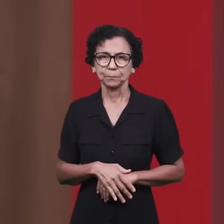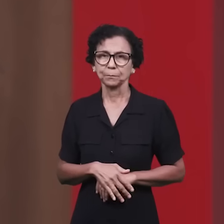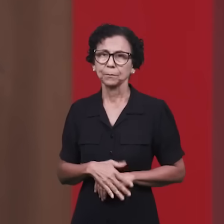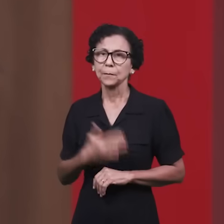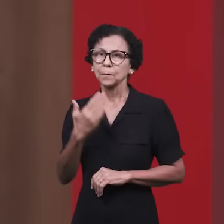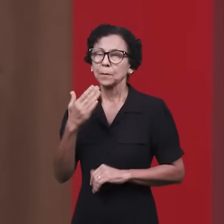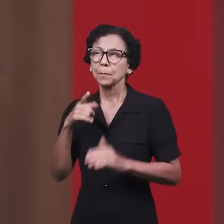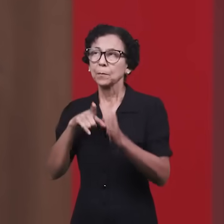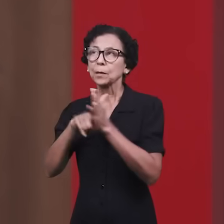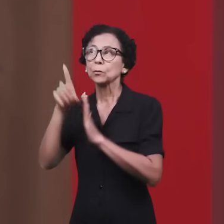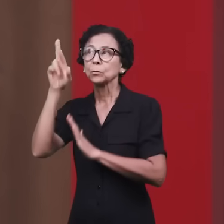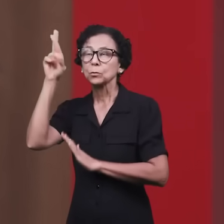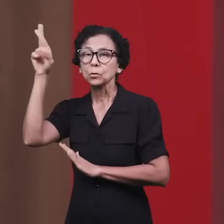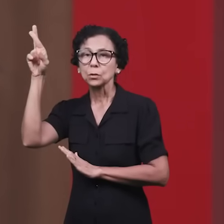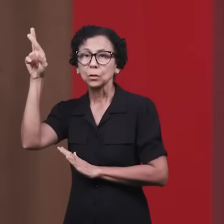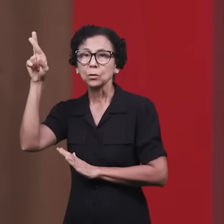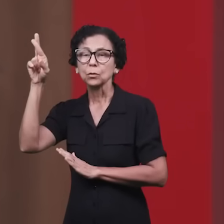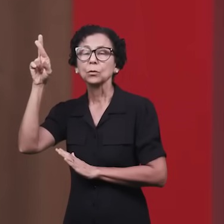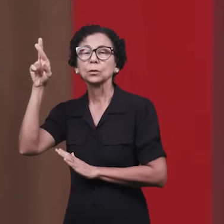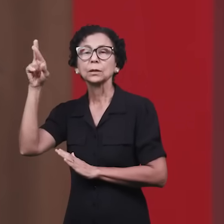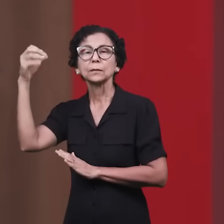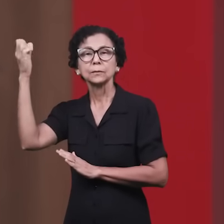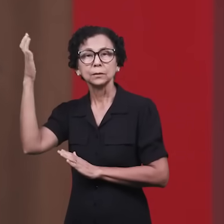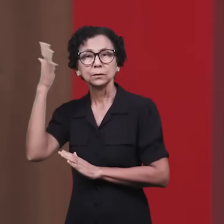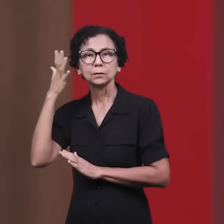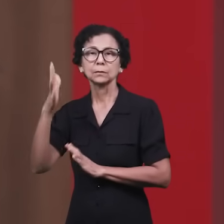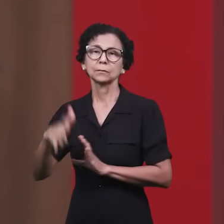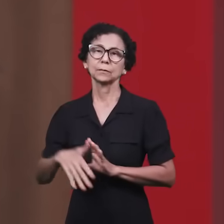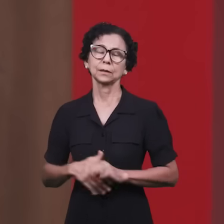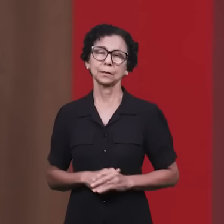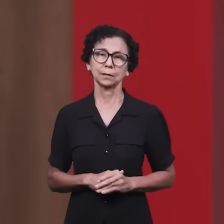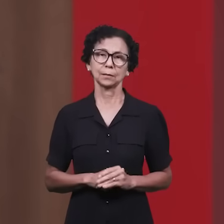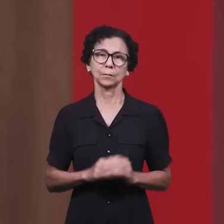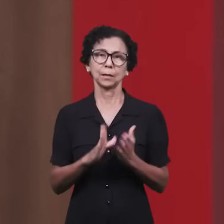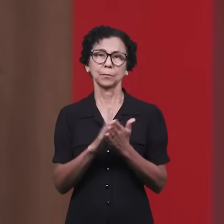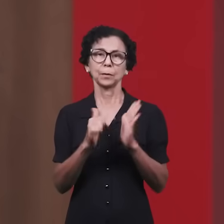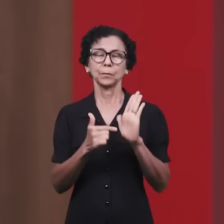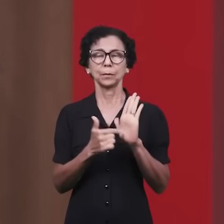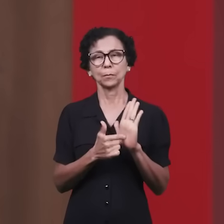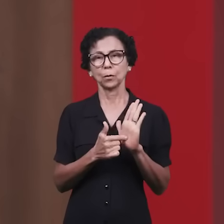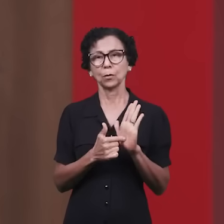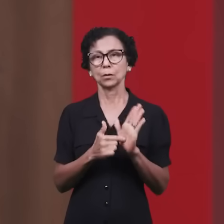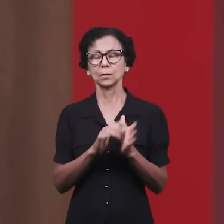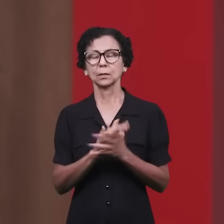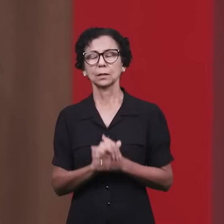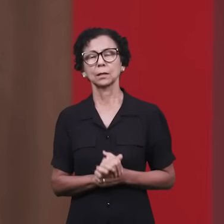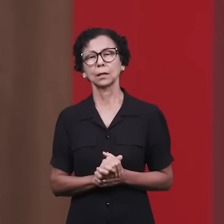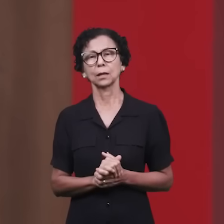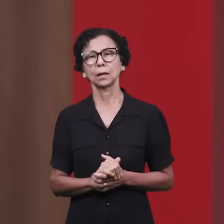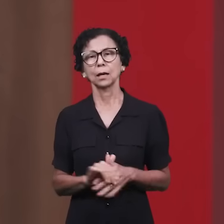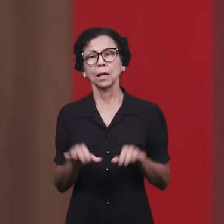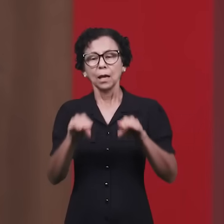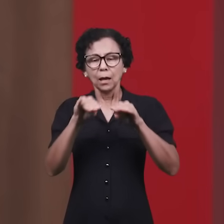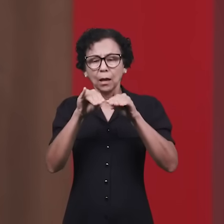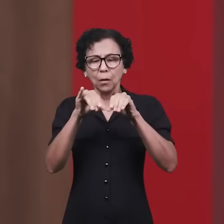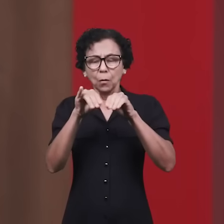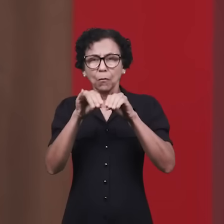vem o fermento, aí nós vemos lá na parada do fermento. Então, para o homem, é fácil para ele ser enganado pelo fermento, porque ele vai